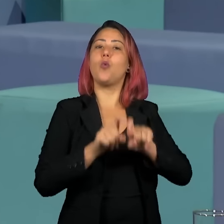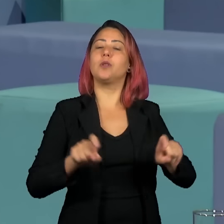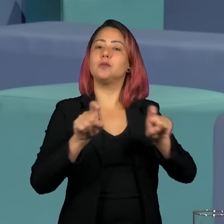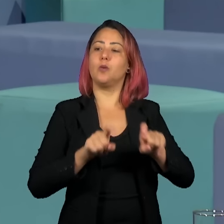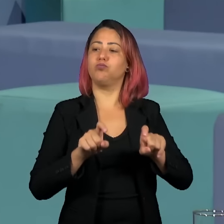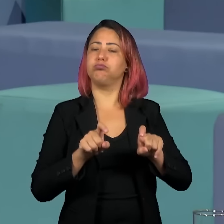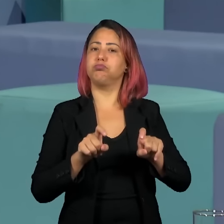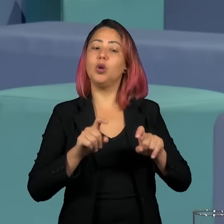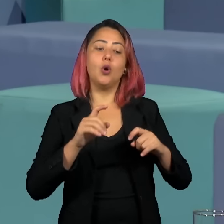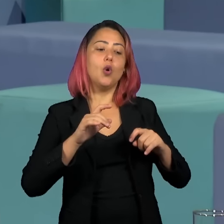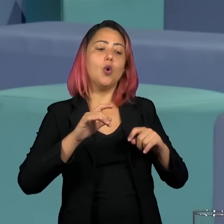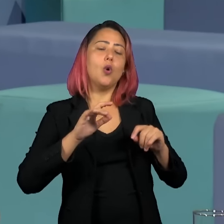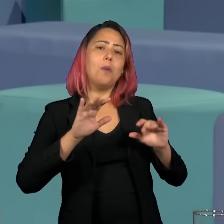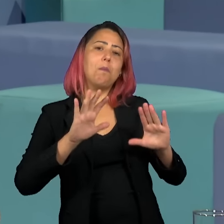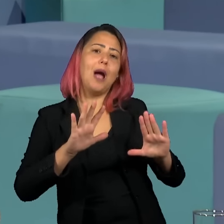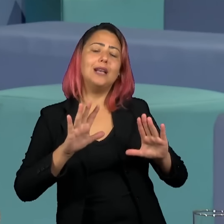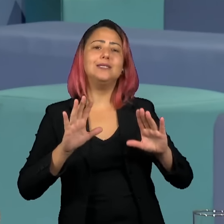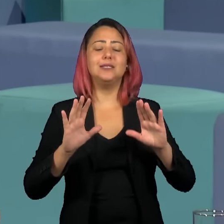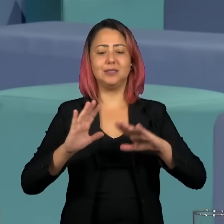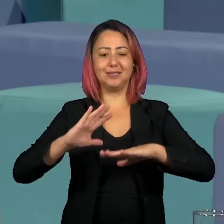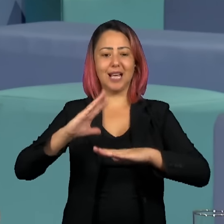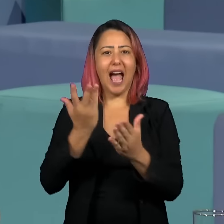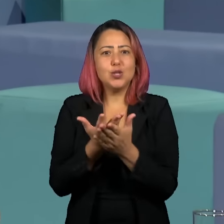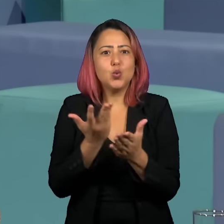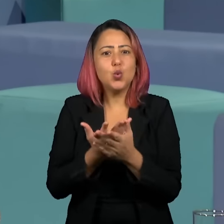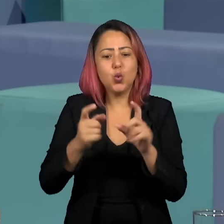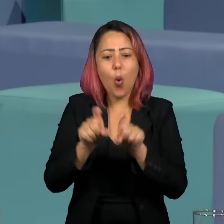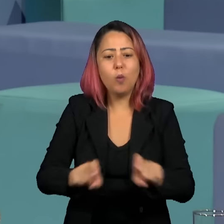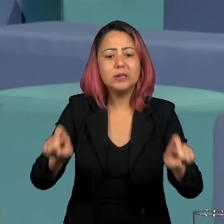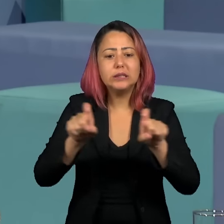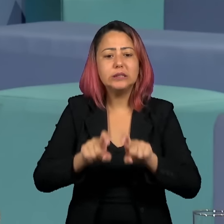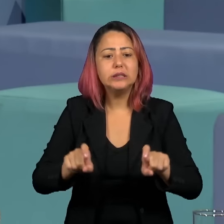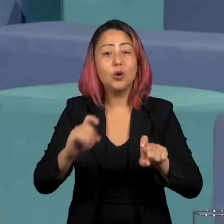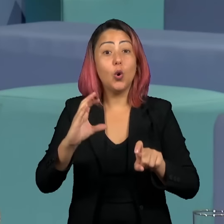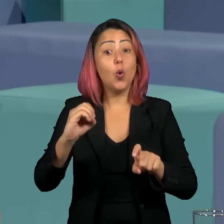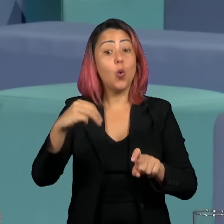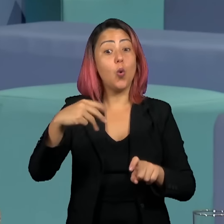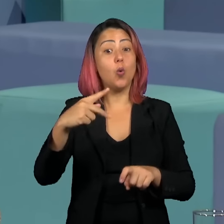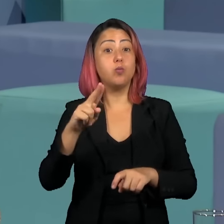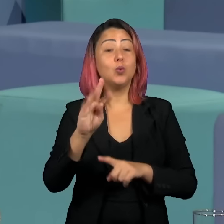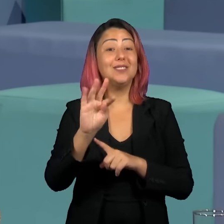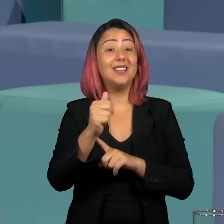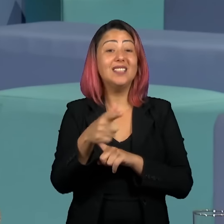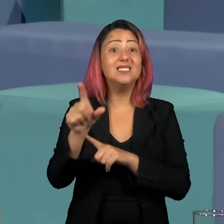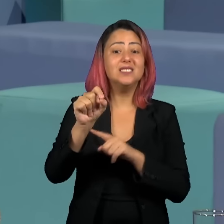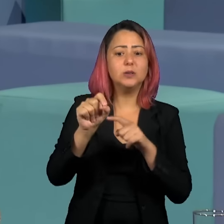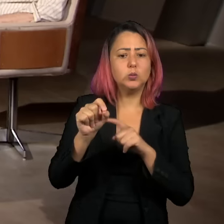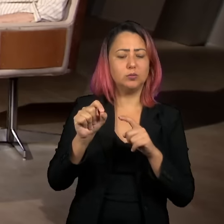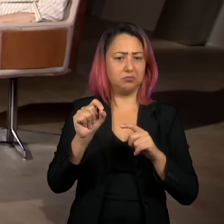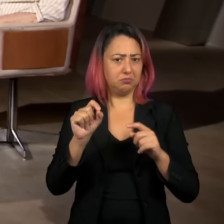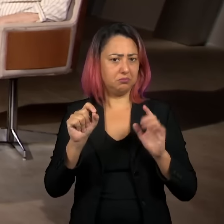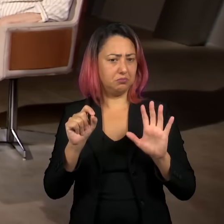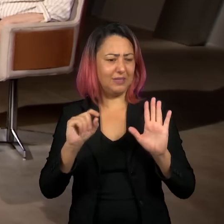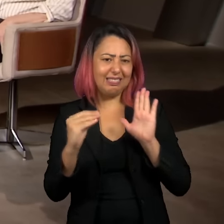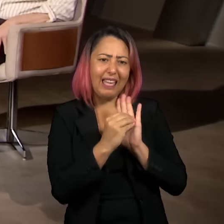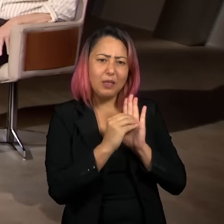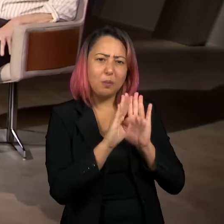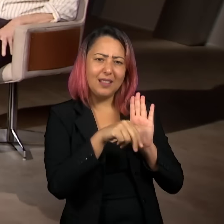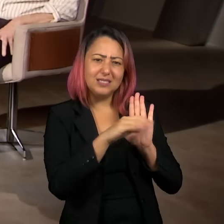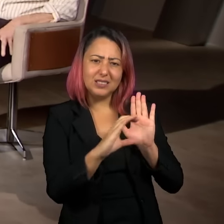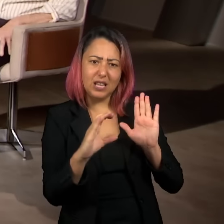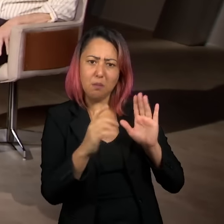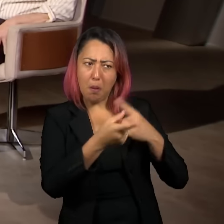todo um movimento né de o que que eu vou fazer né como que sen eu vê essa coisa é é um progresso de fato estar lá não